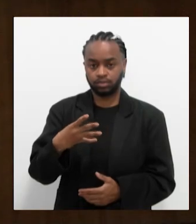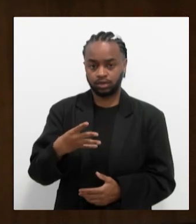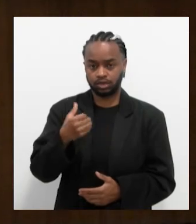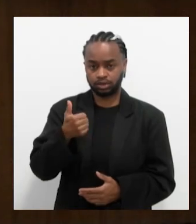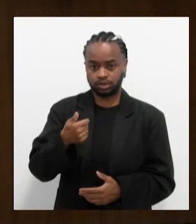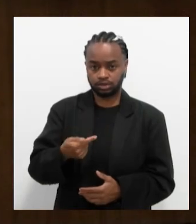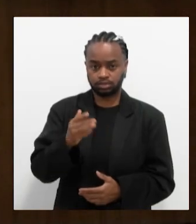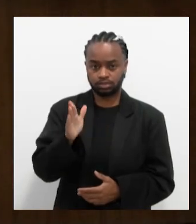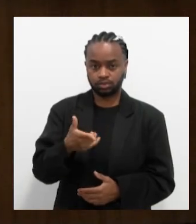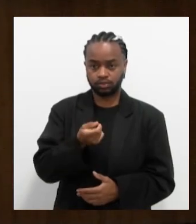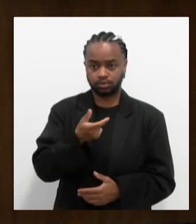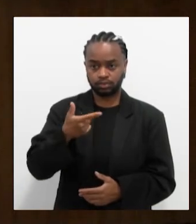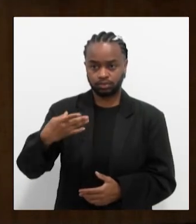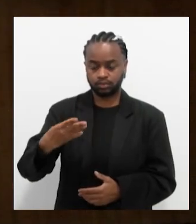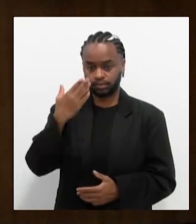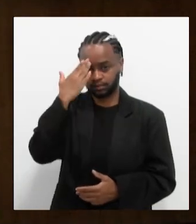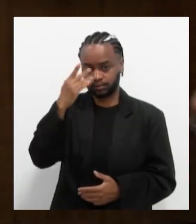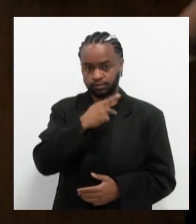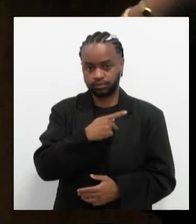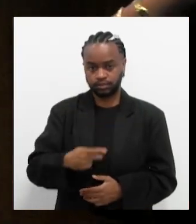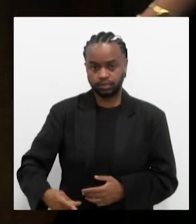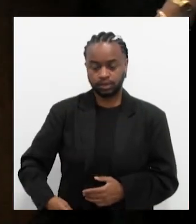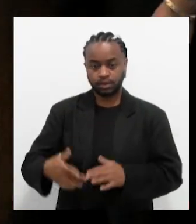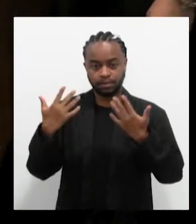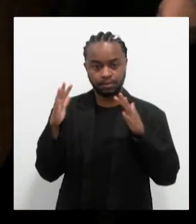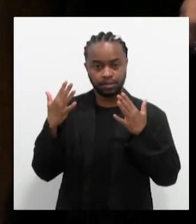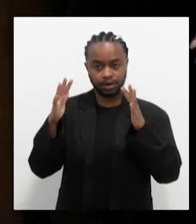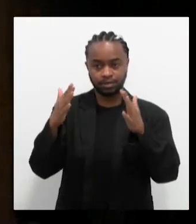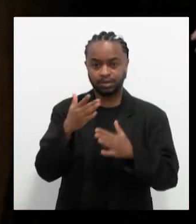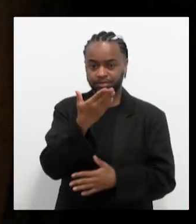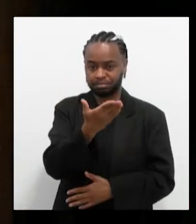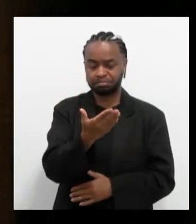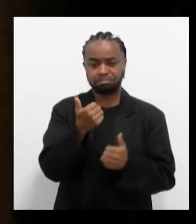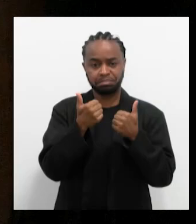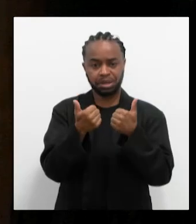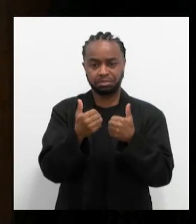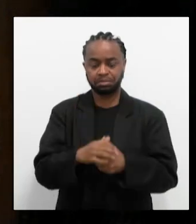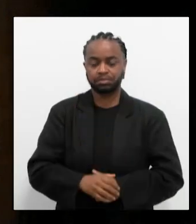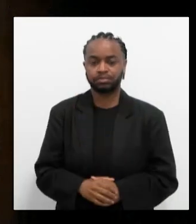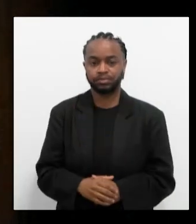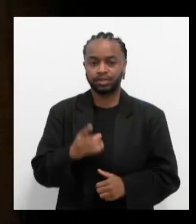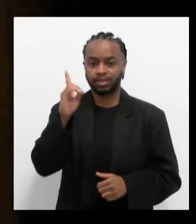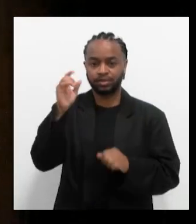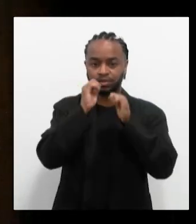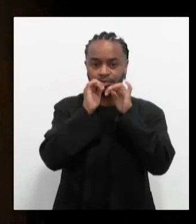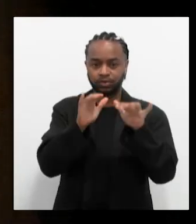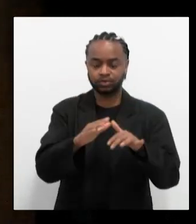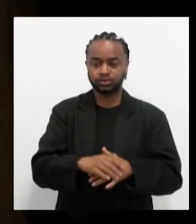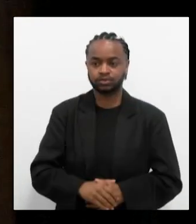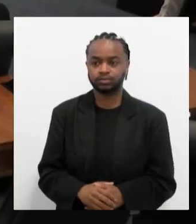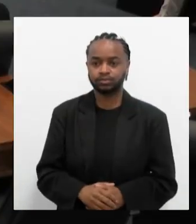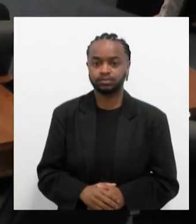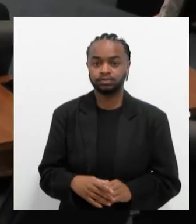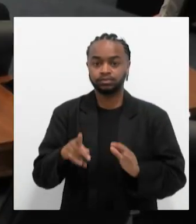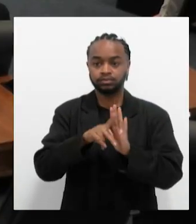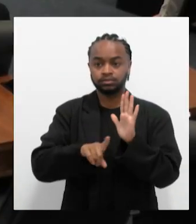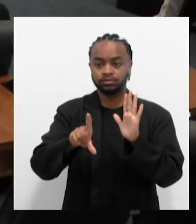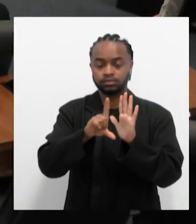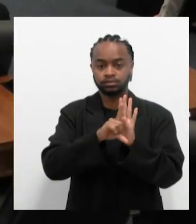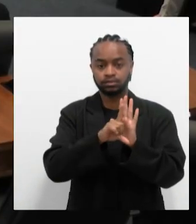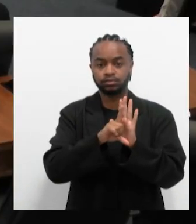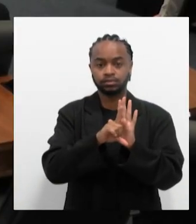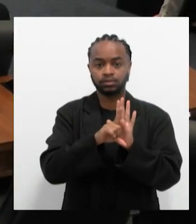3417/2024. Obrigado aí, presidente. Obrigado, parabéns. Brazão. O senhor está muito bem aí, presidente. Que Obrigado, Deus abençoe ele. Projeto de lei